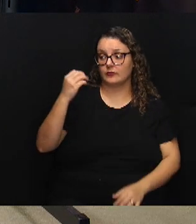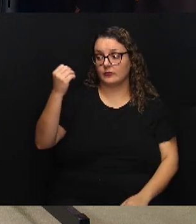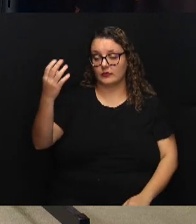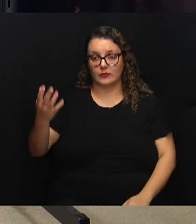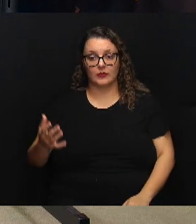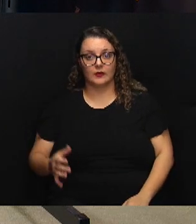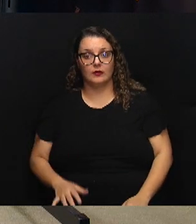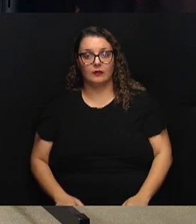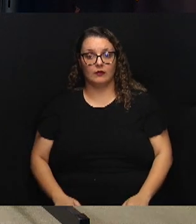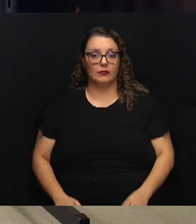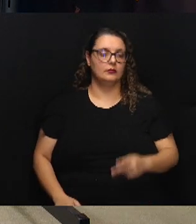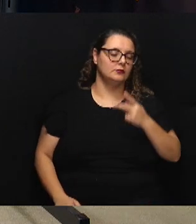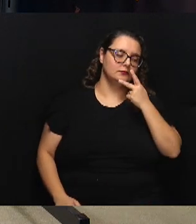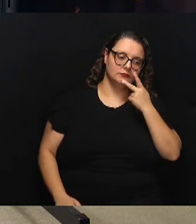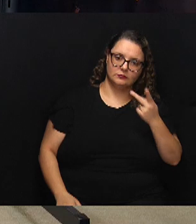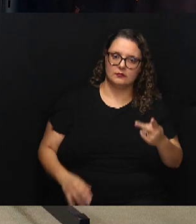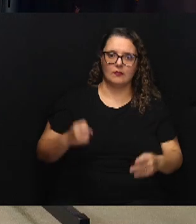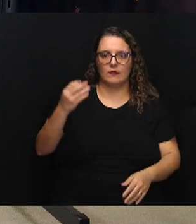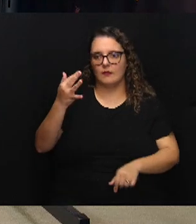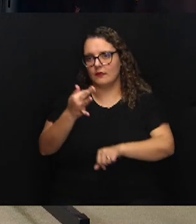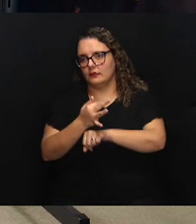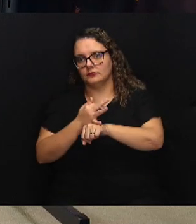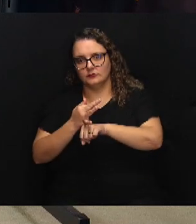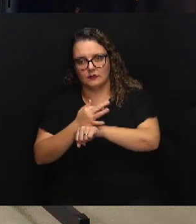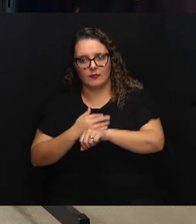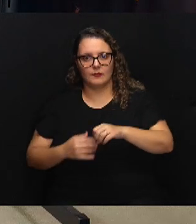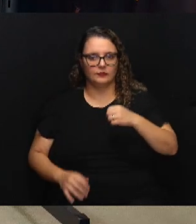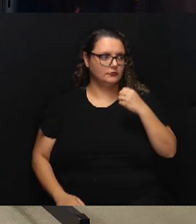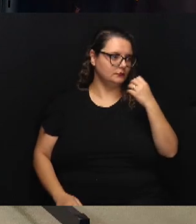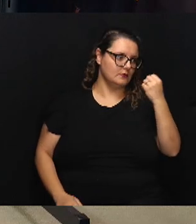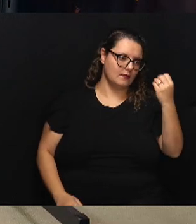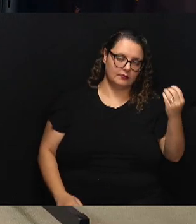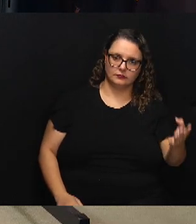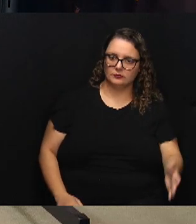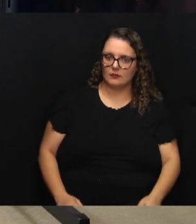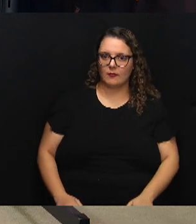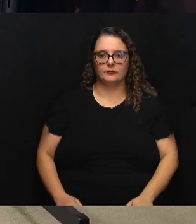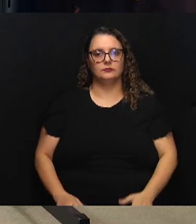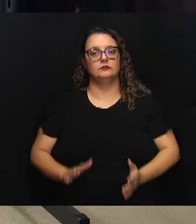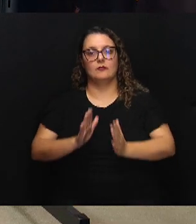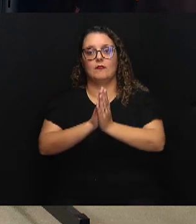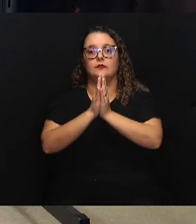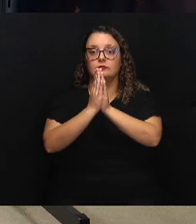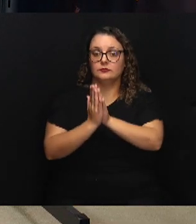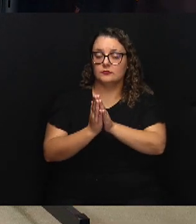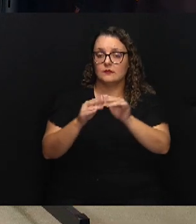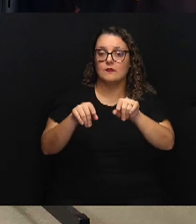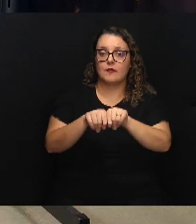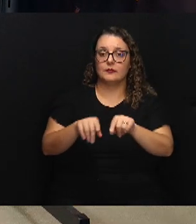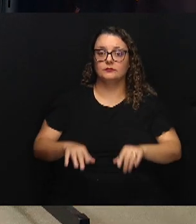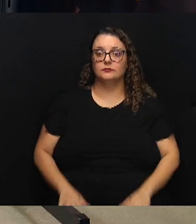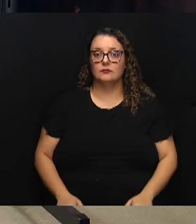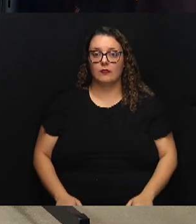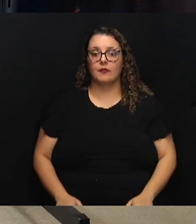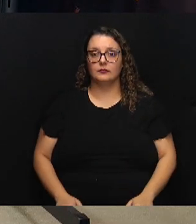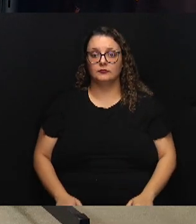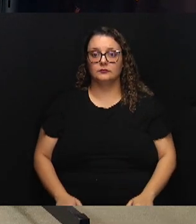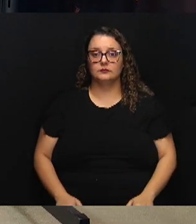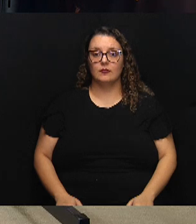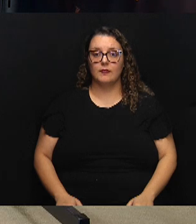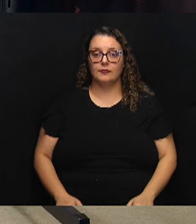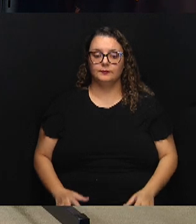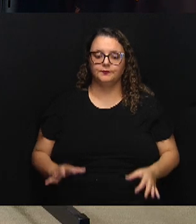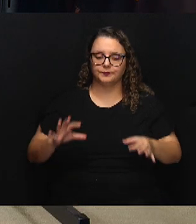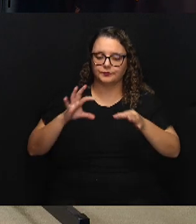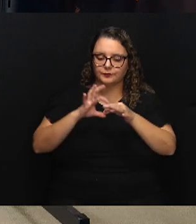viagem, aí a gente fala de viagem de férias, a gente fala de viagem de um intercâmbio também, e conecta esse